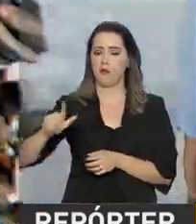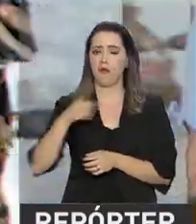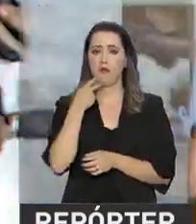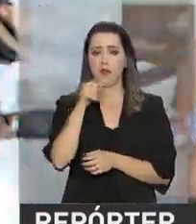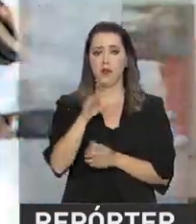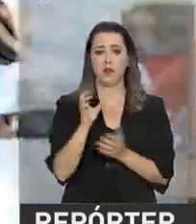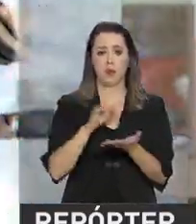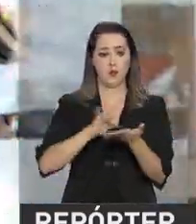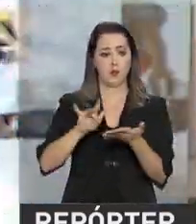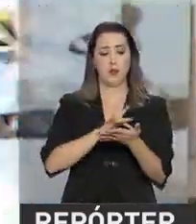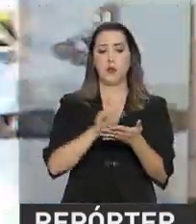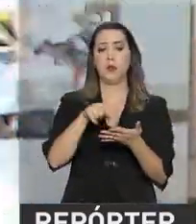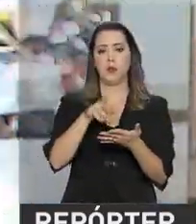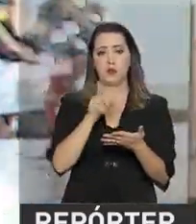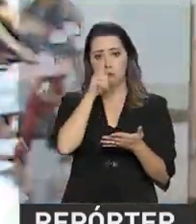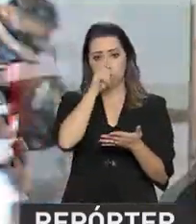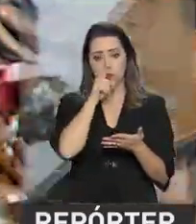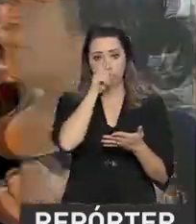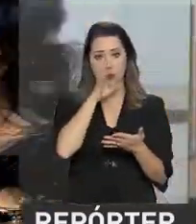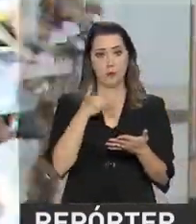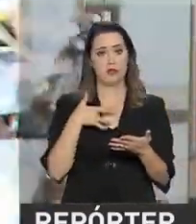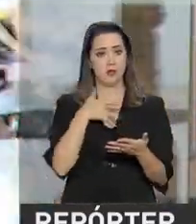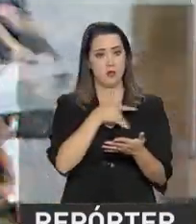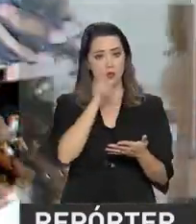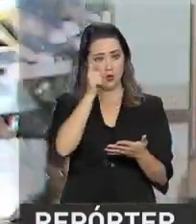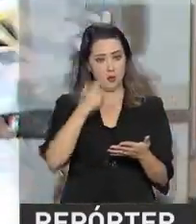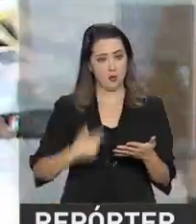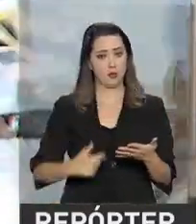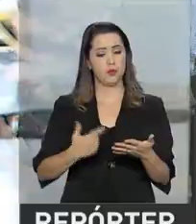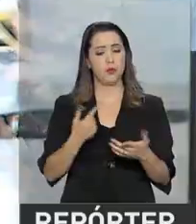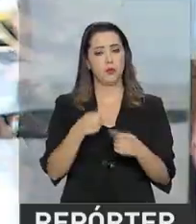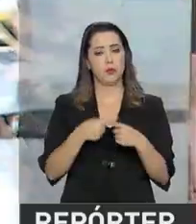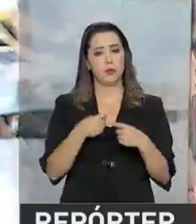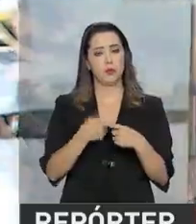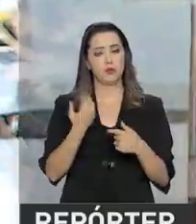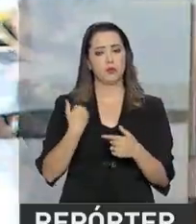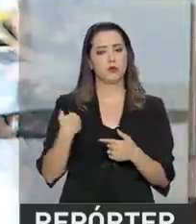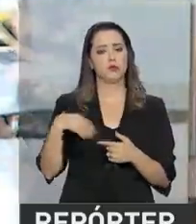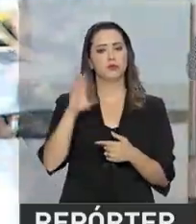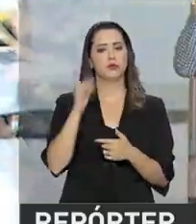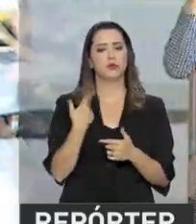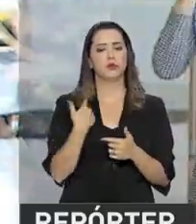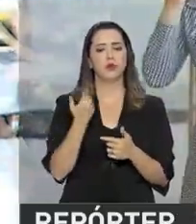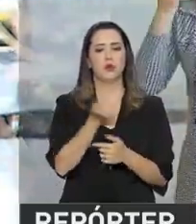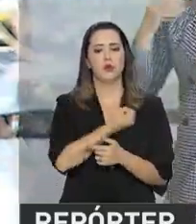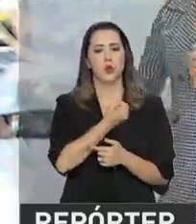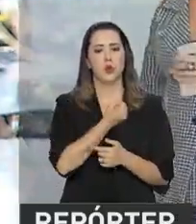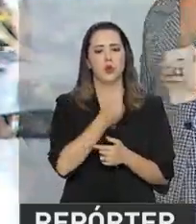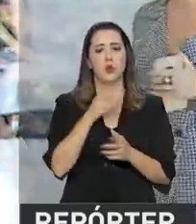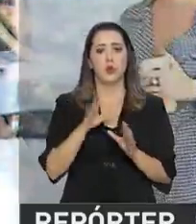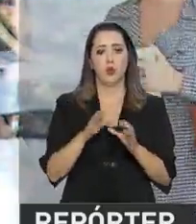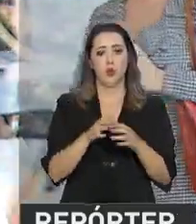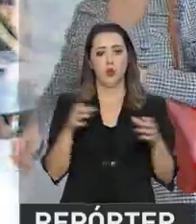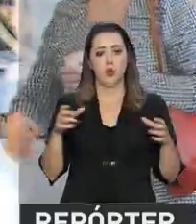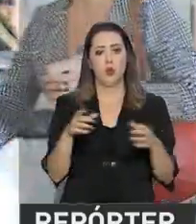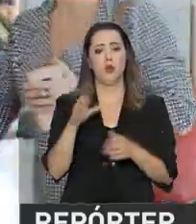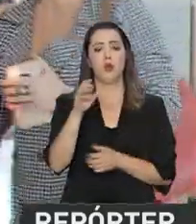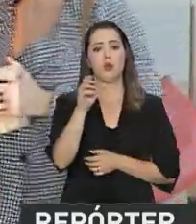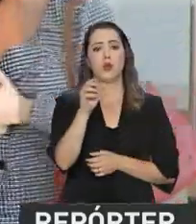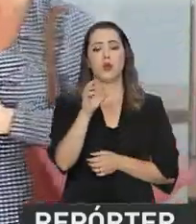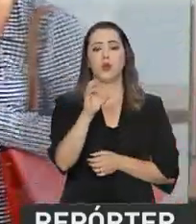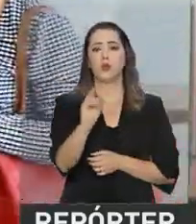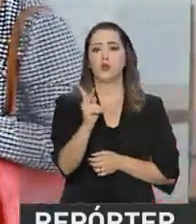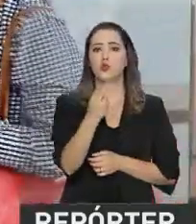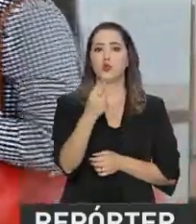podem ser perigosos para a saúde do usuário por apresentar em grande quantidade de chumbo e cádmio não